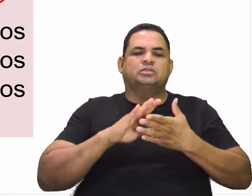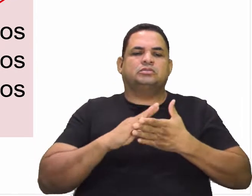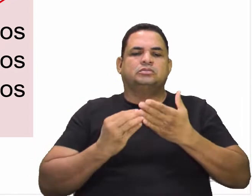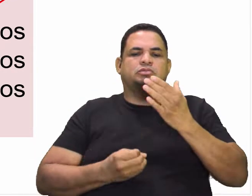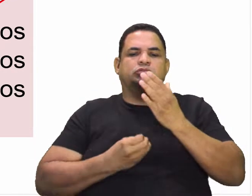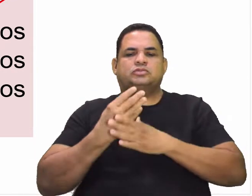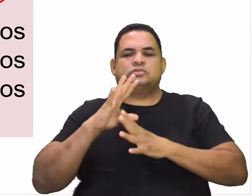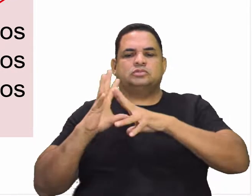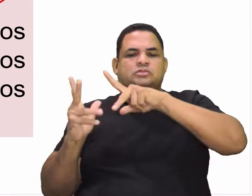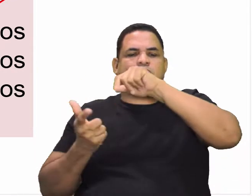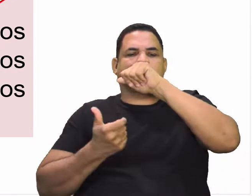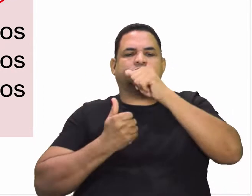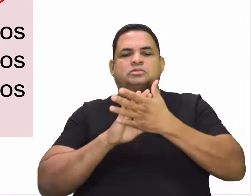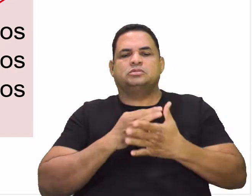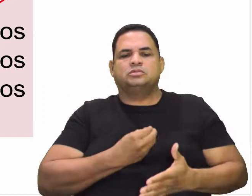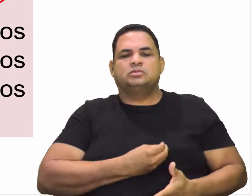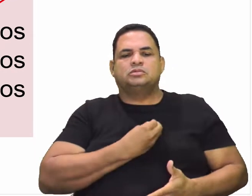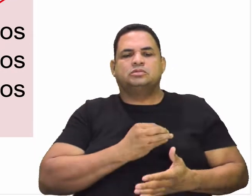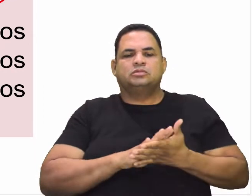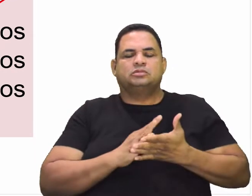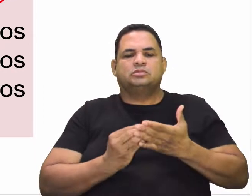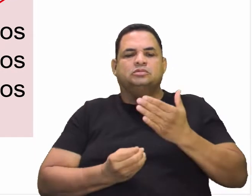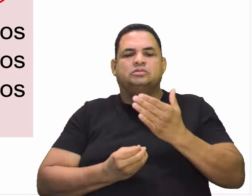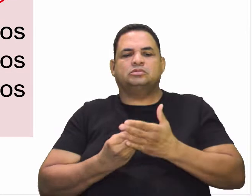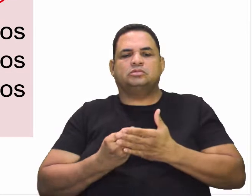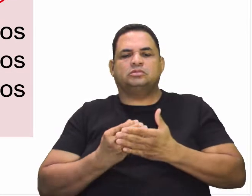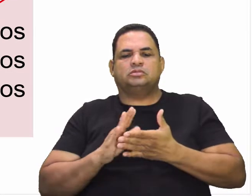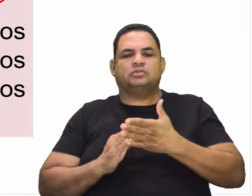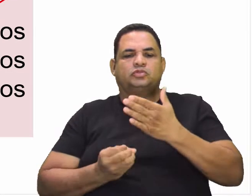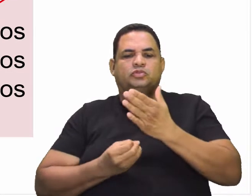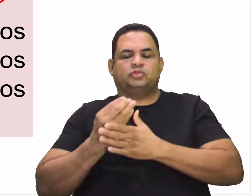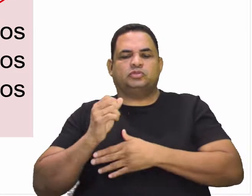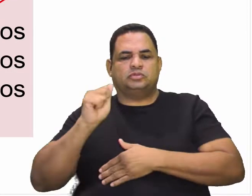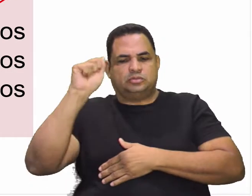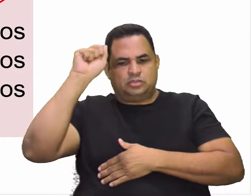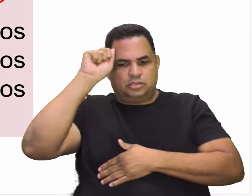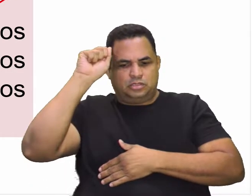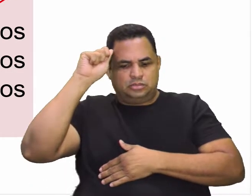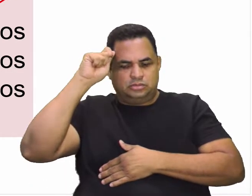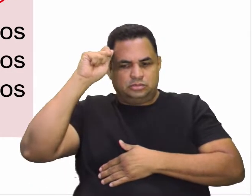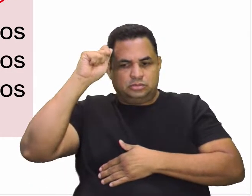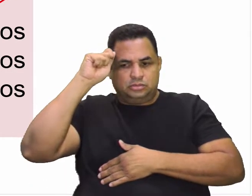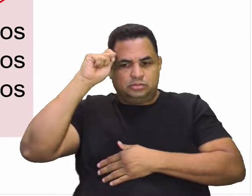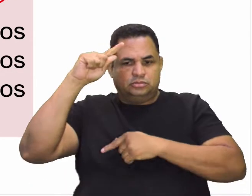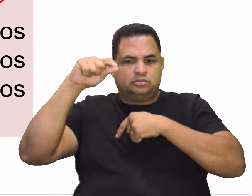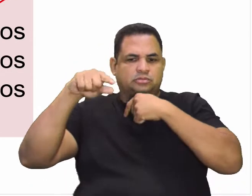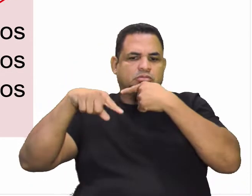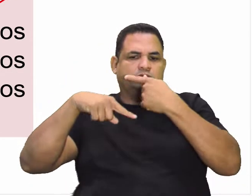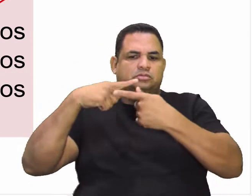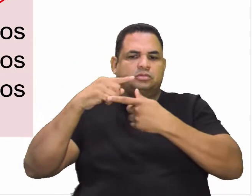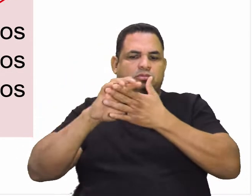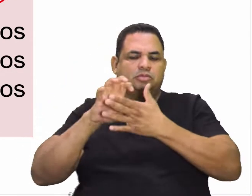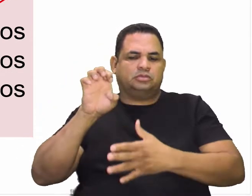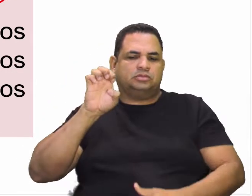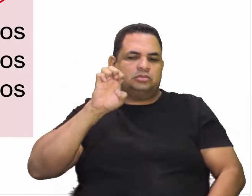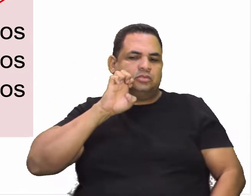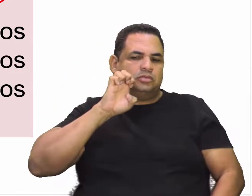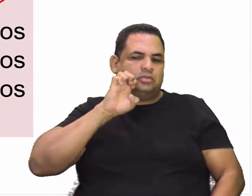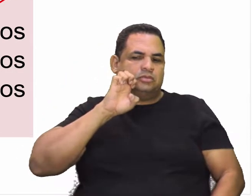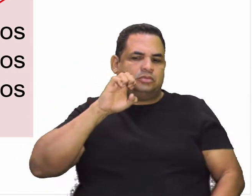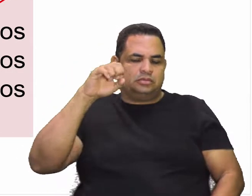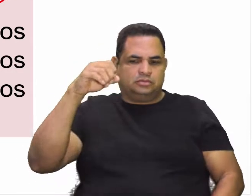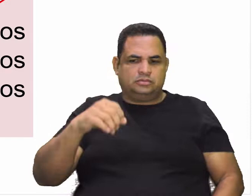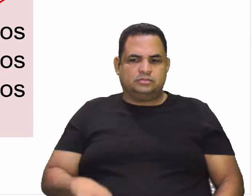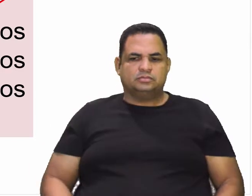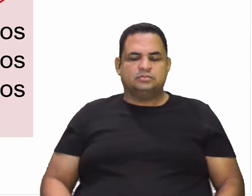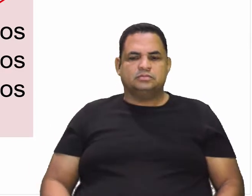gerado a terra e todos os seres vivos, teria criado primeiramente Adão e depois ter criado Eva, o que está escrito